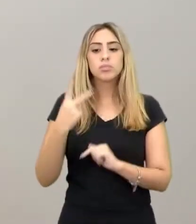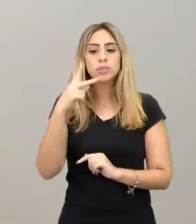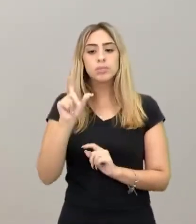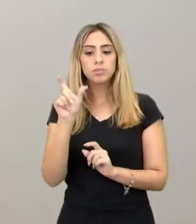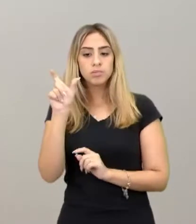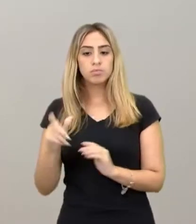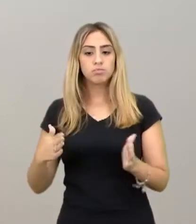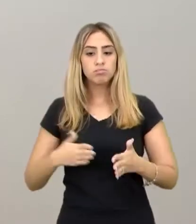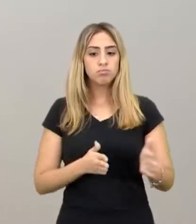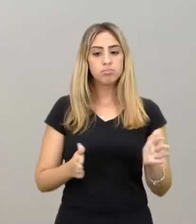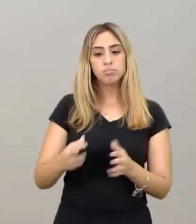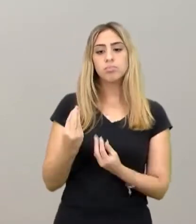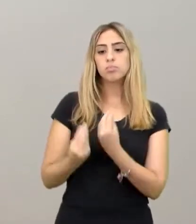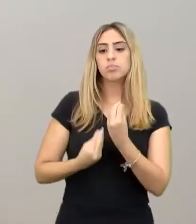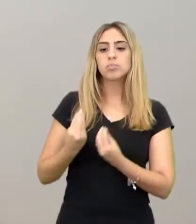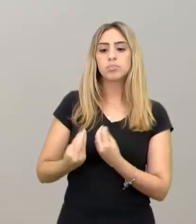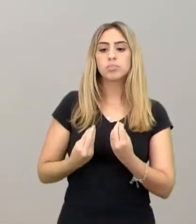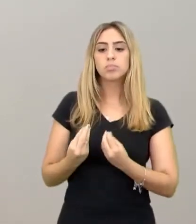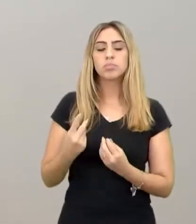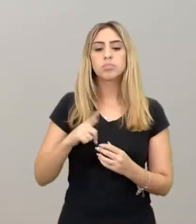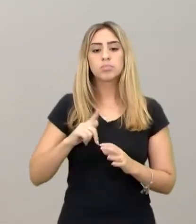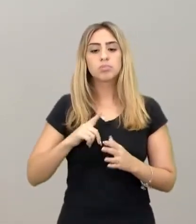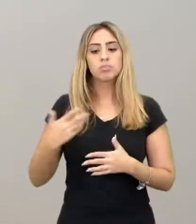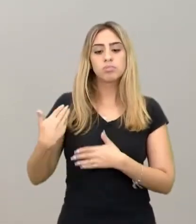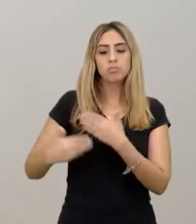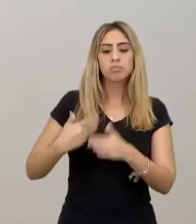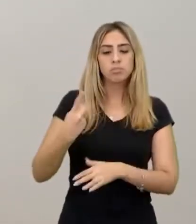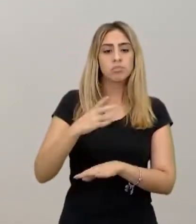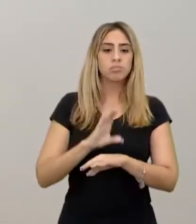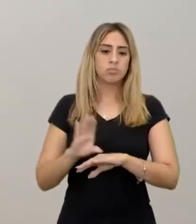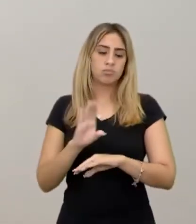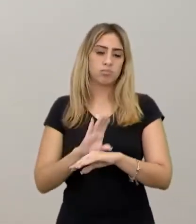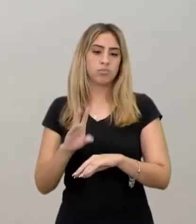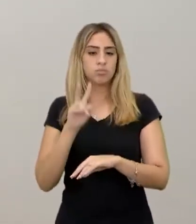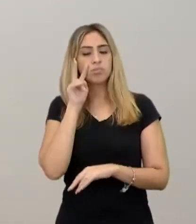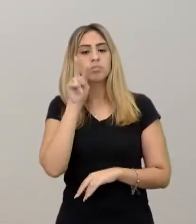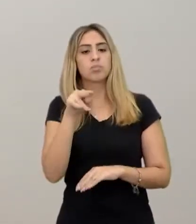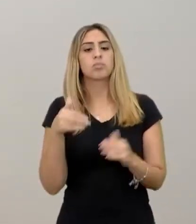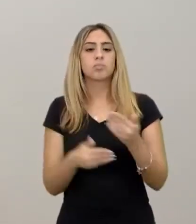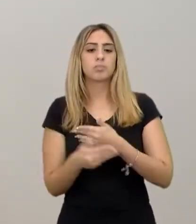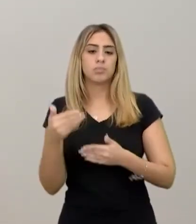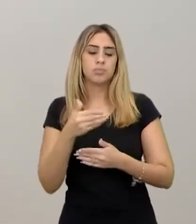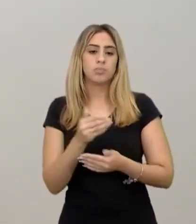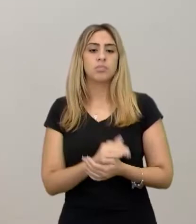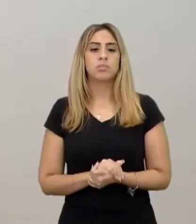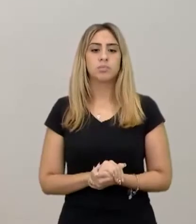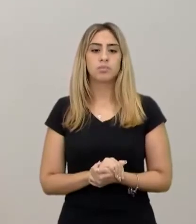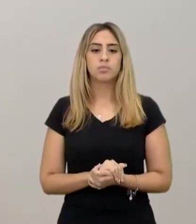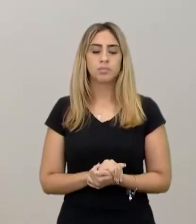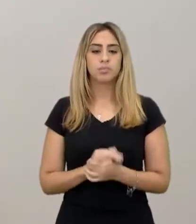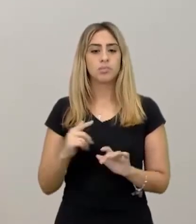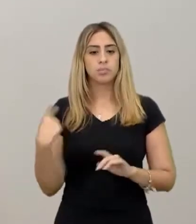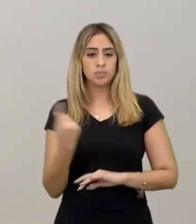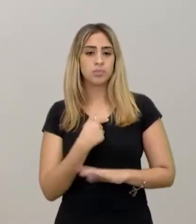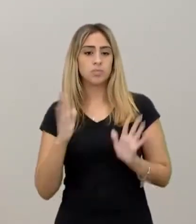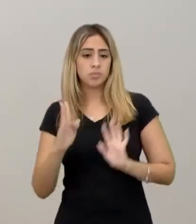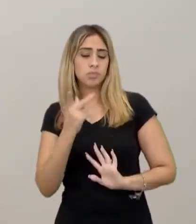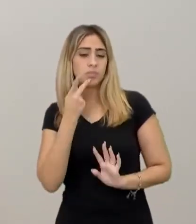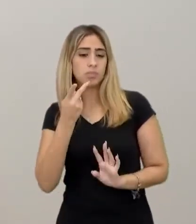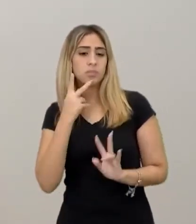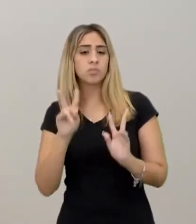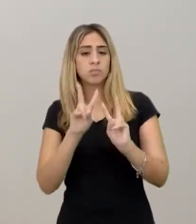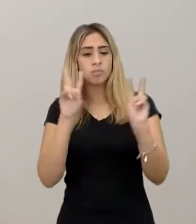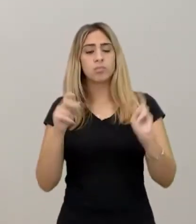seu percurso, como que ele vai agir dentro do seu curso. Dá uma olhadinha aí na tela. Nós já falamos sobre isso,